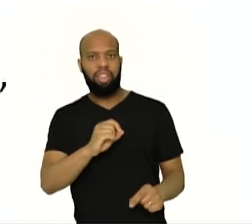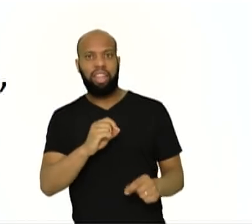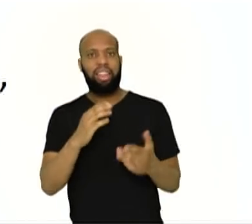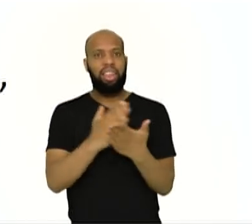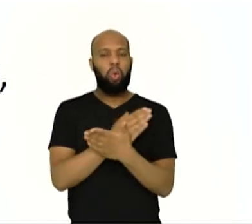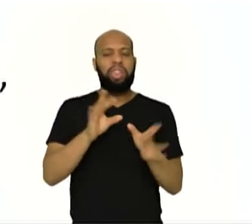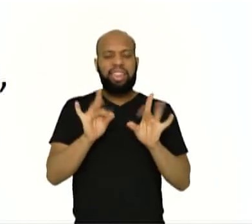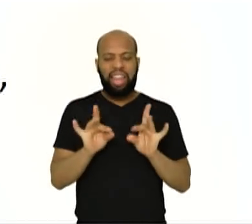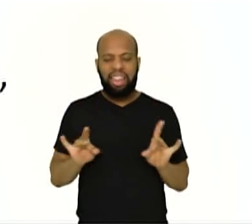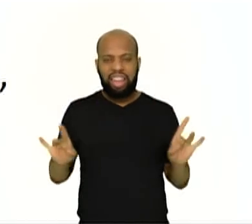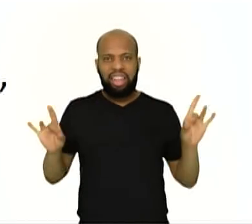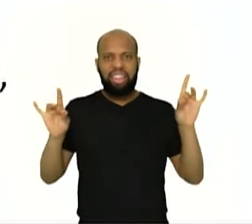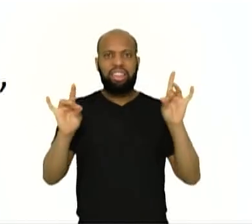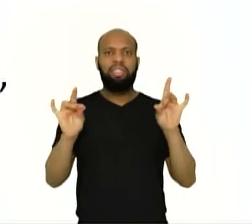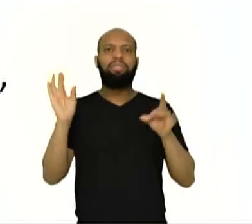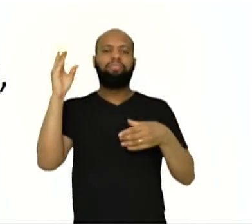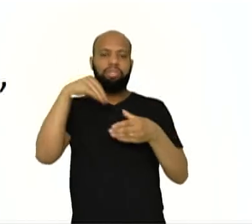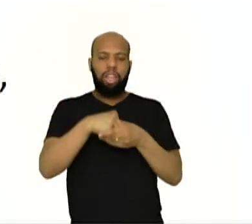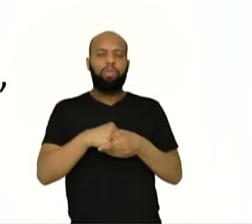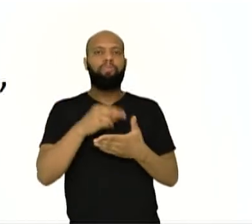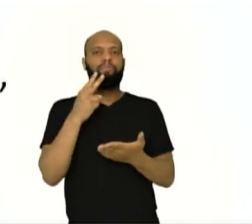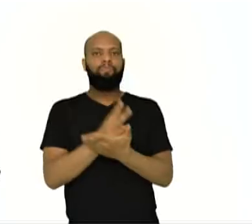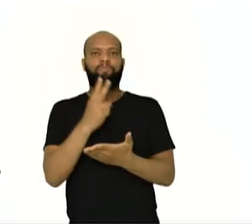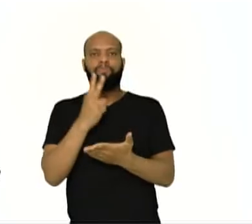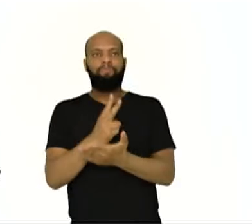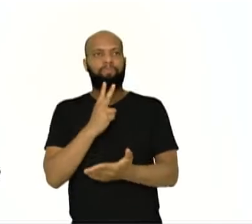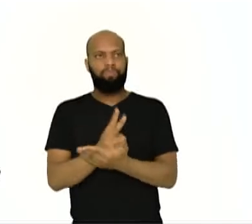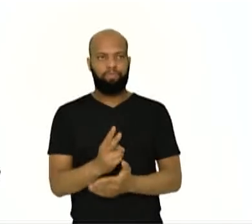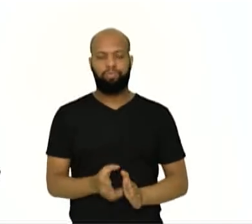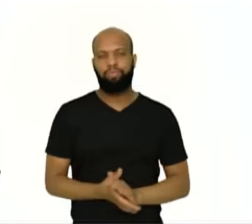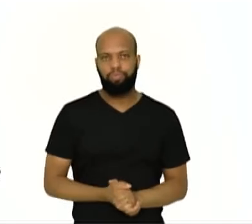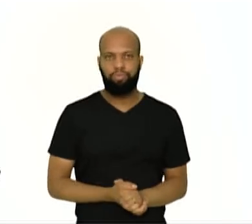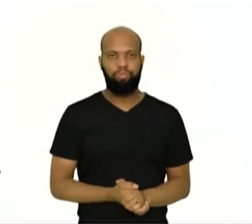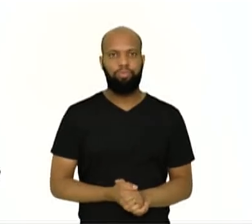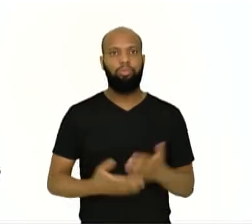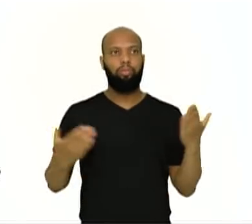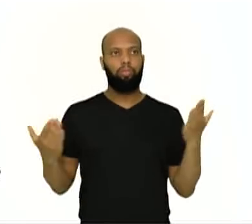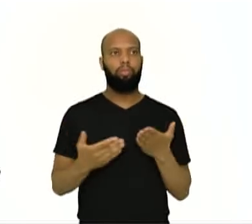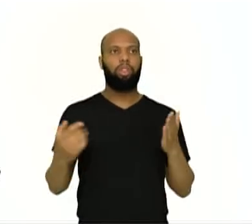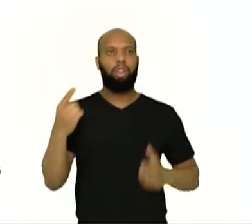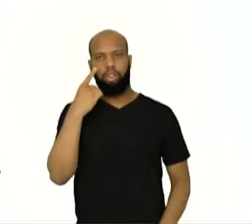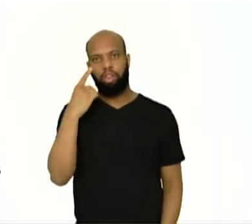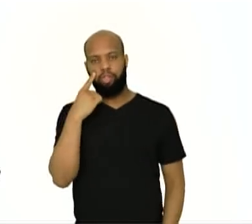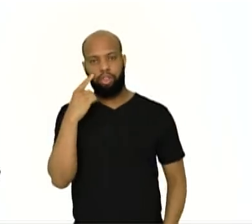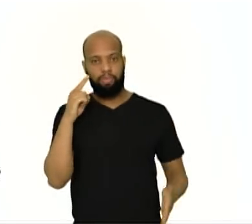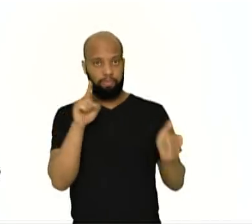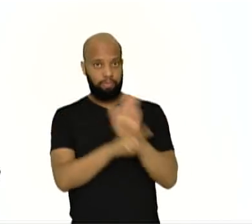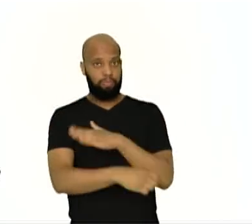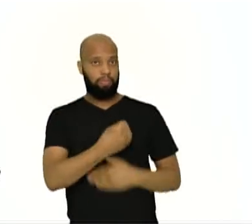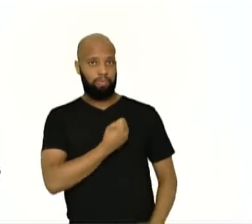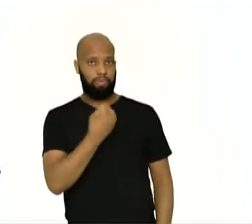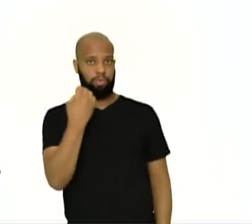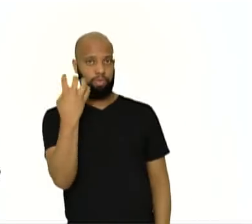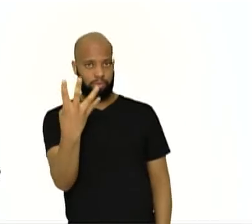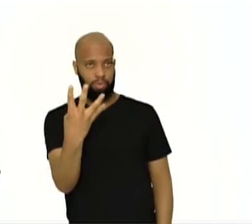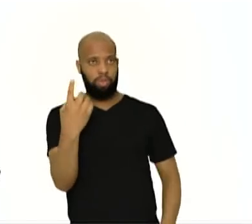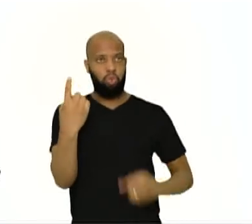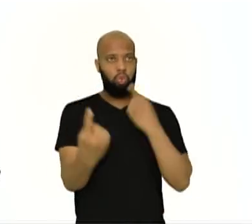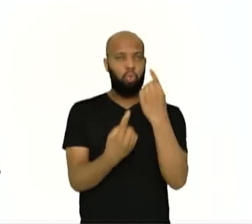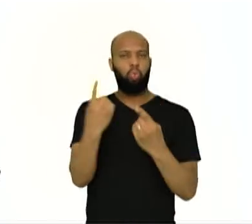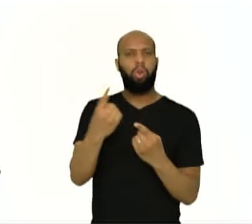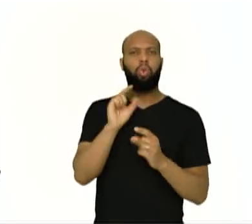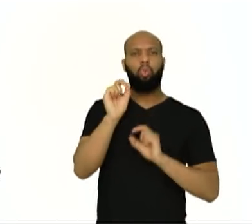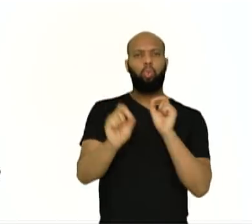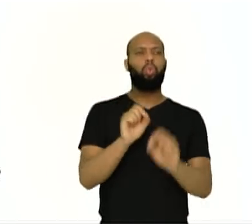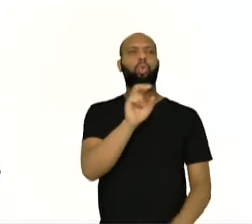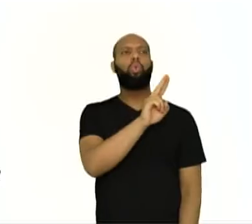alguns líquidos do nosso corpo vão ficar acumulados. Vamos para o nosso quarto quiz? Qual é o